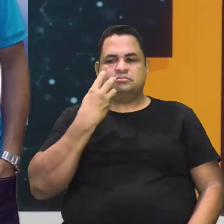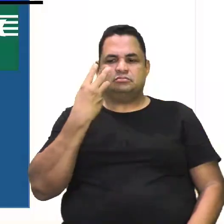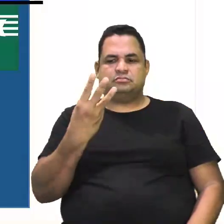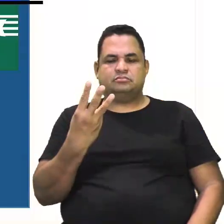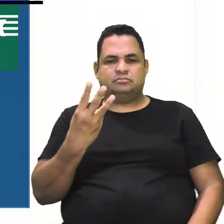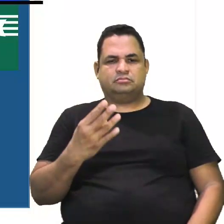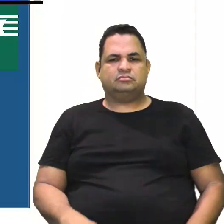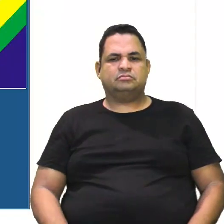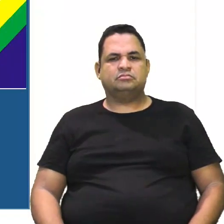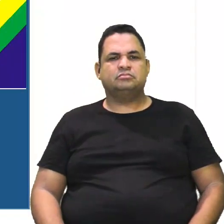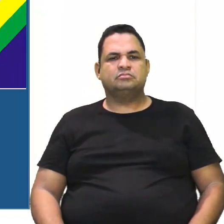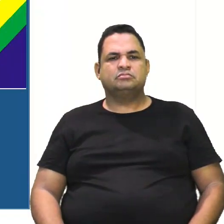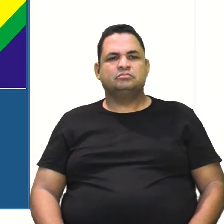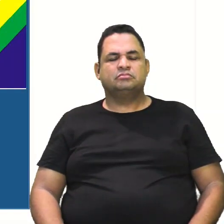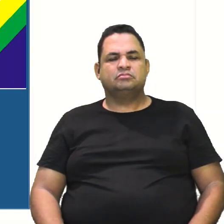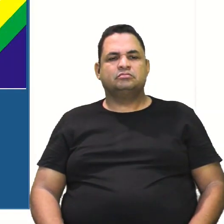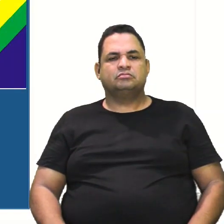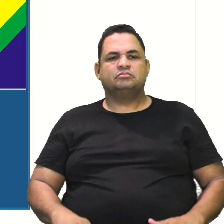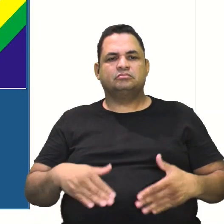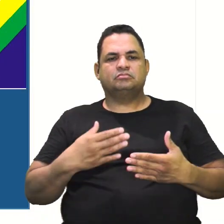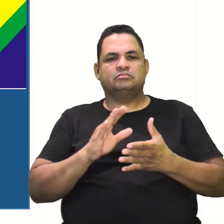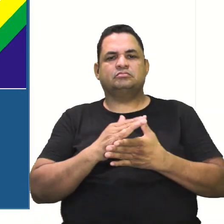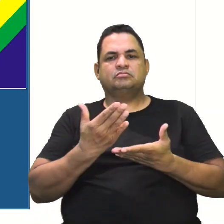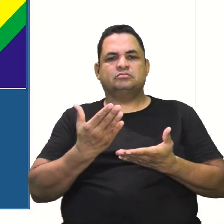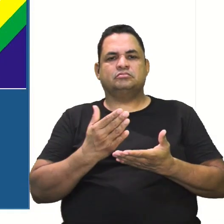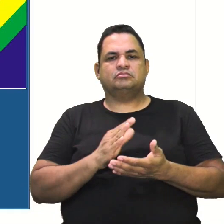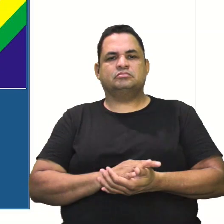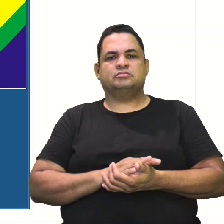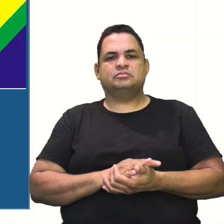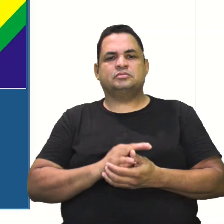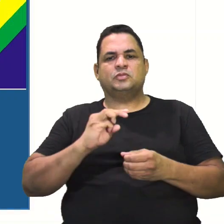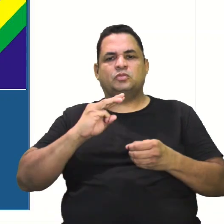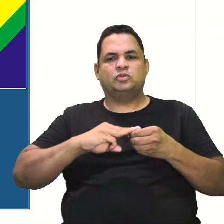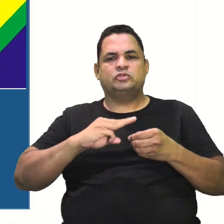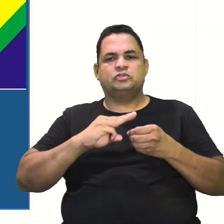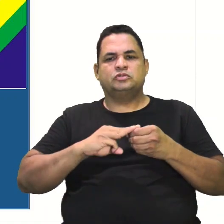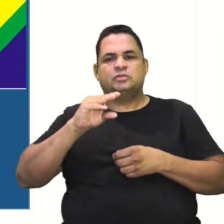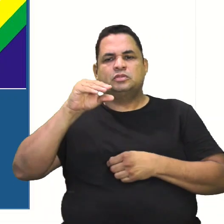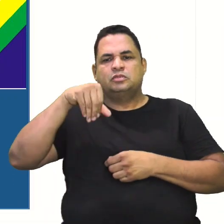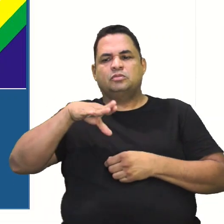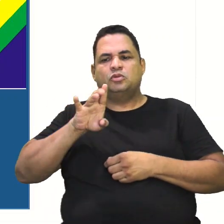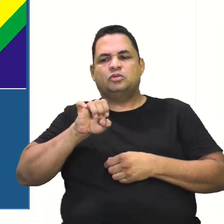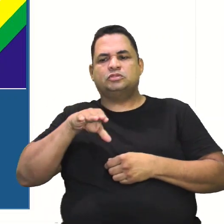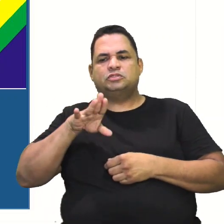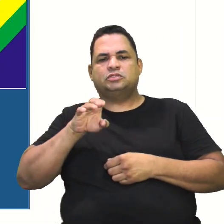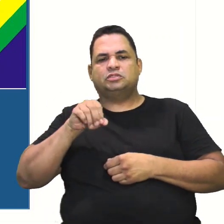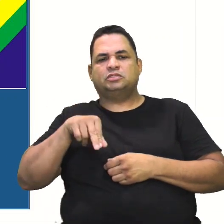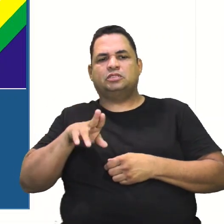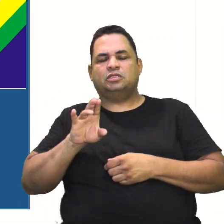lá. Vamos agora para qual município? Montenegro. Olha aí que legal, eu sei que tem a Luiz,